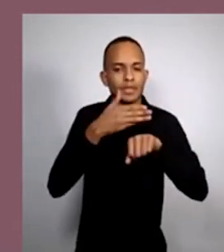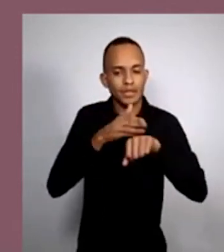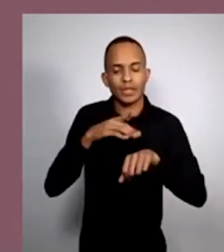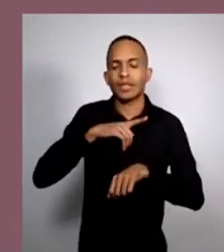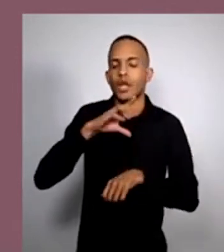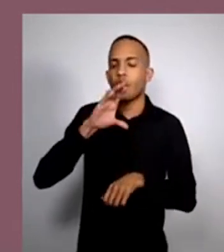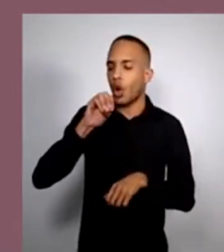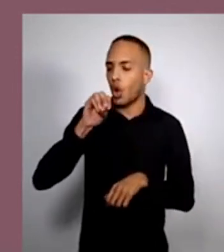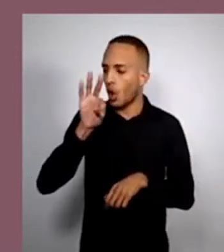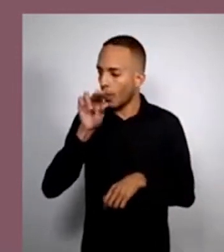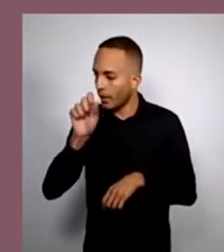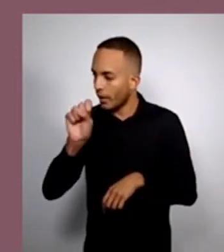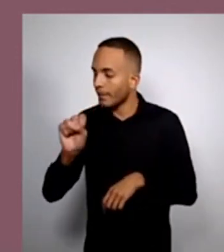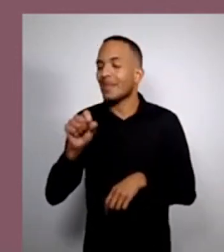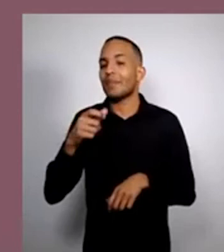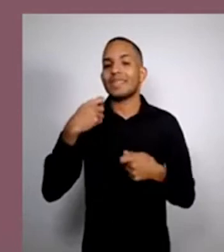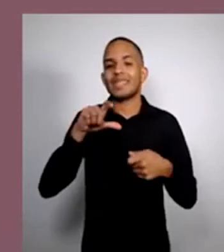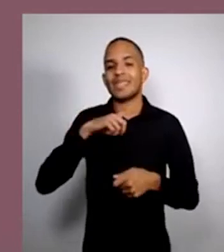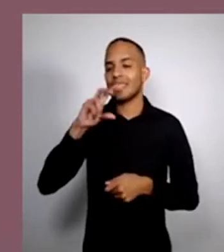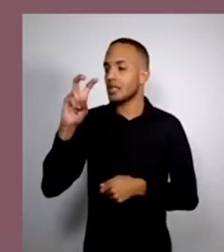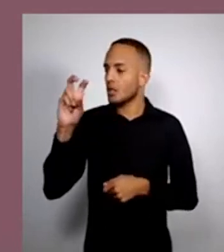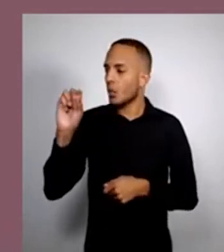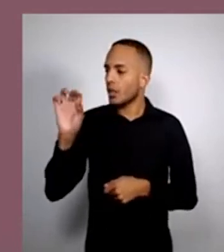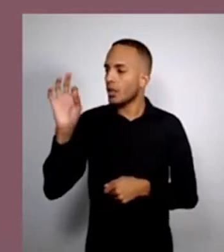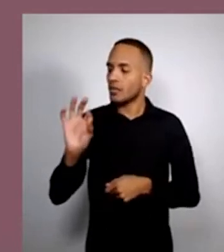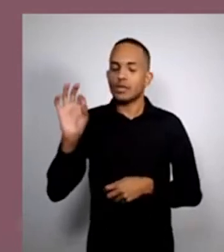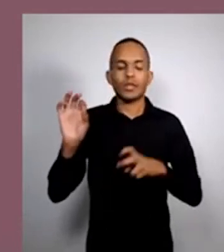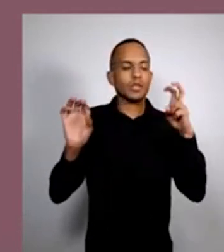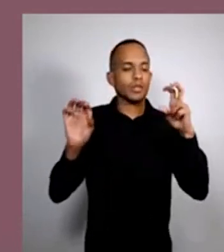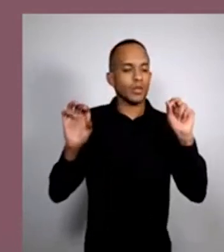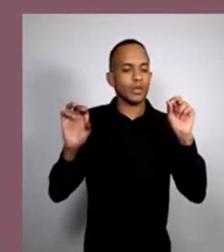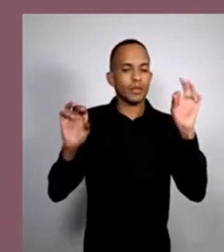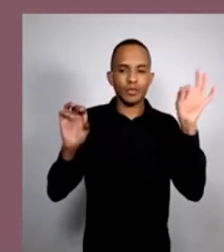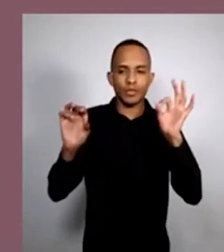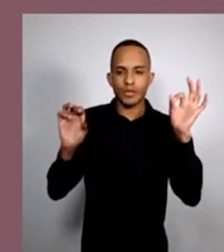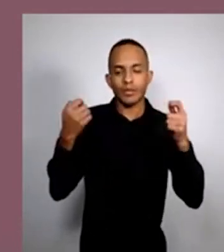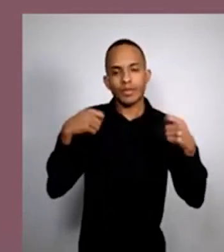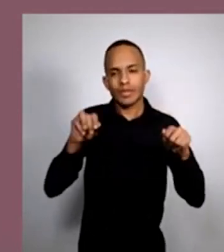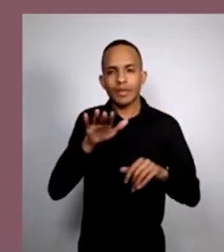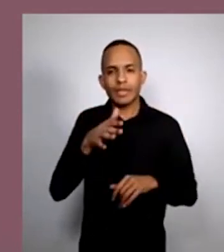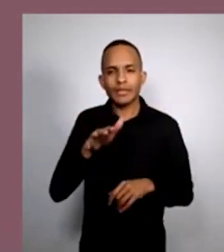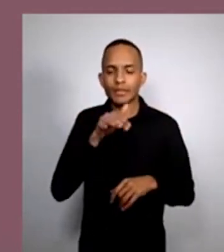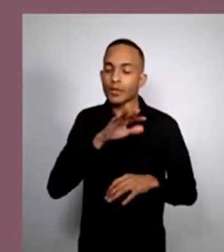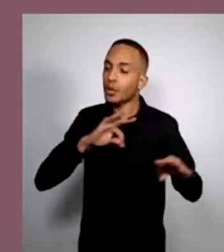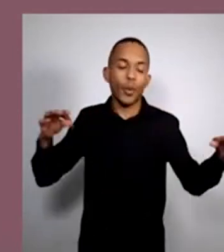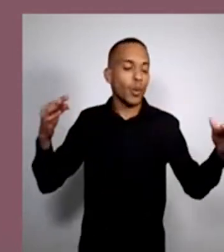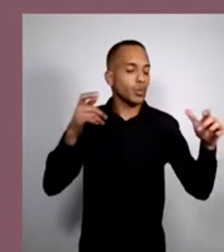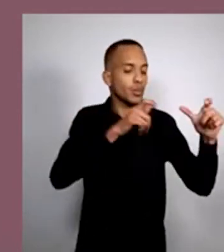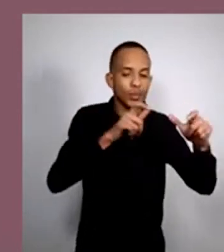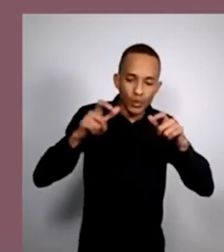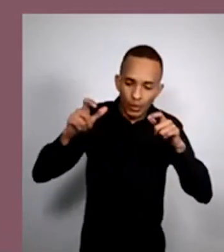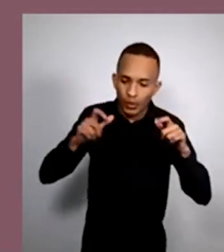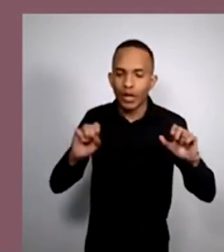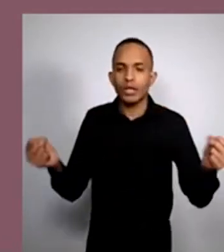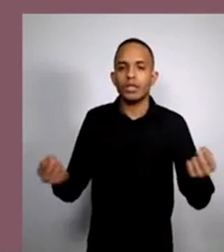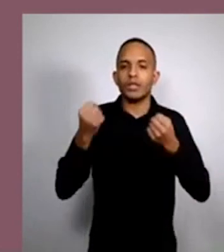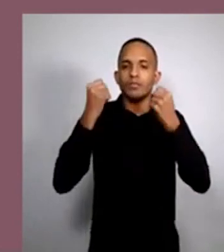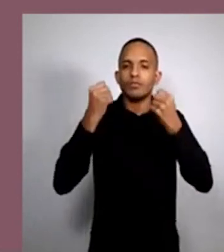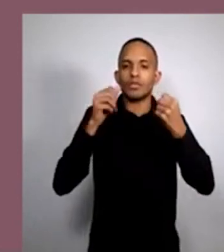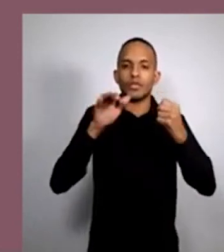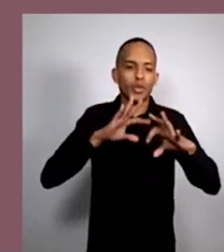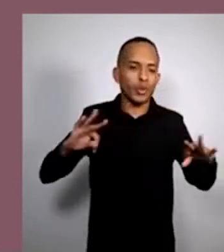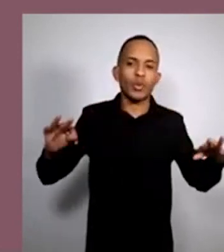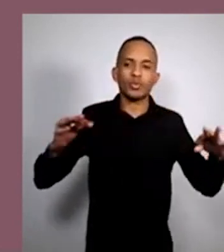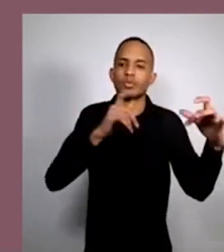mínimo 50%, porque é isso que a população brasileira 50%. Então tem que ter no mínimo, em todos os espaços de poder, em todos os lugares